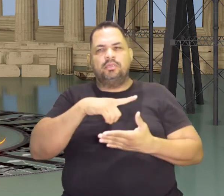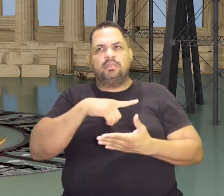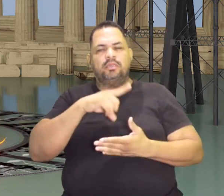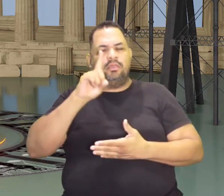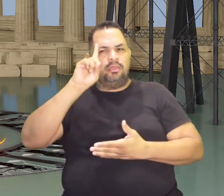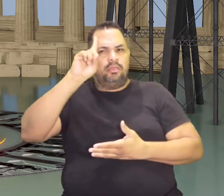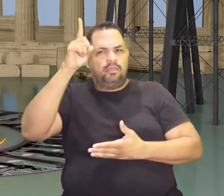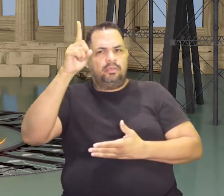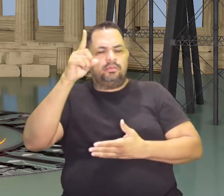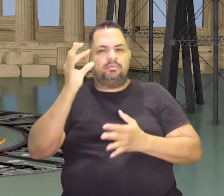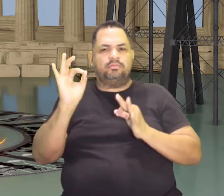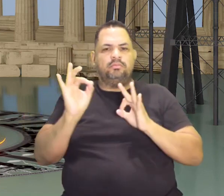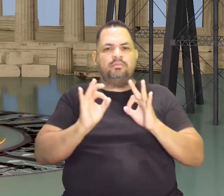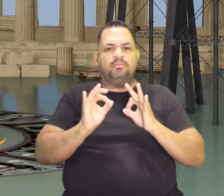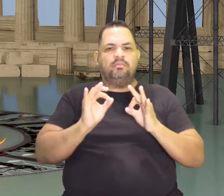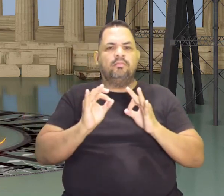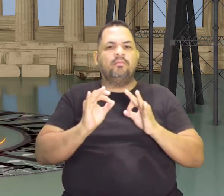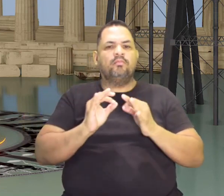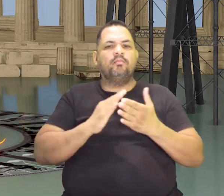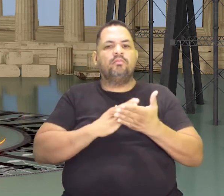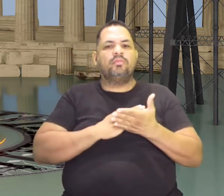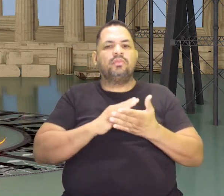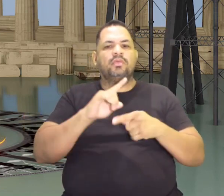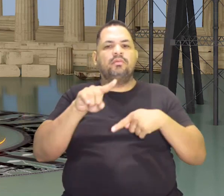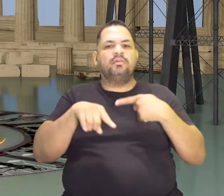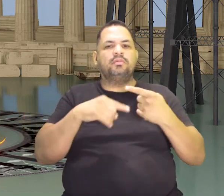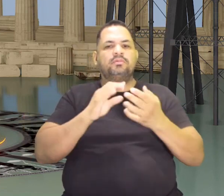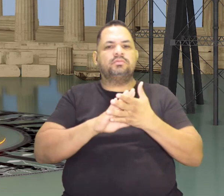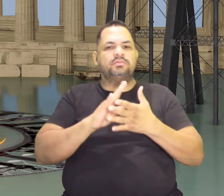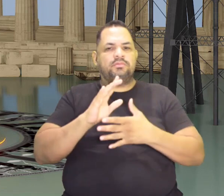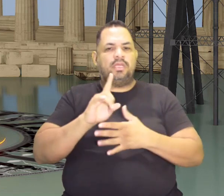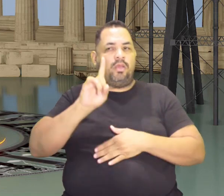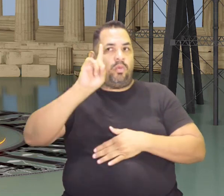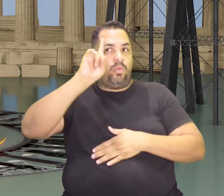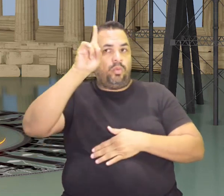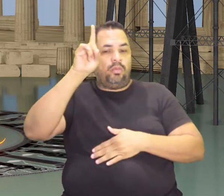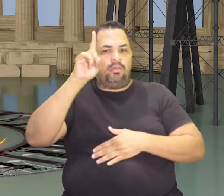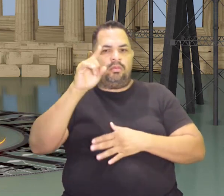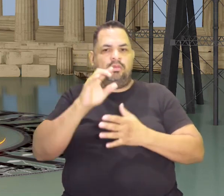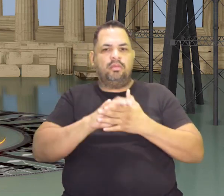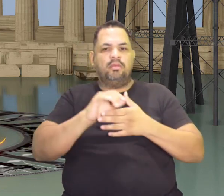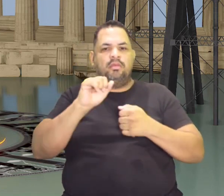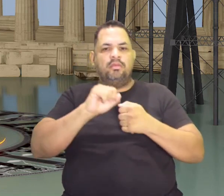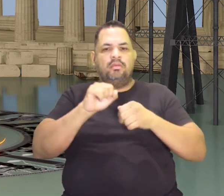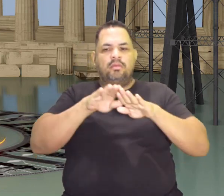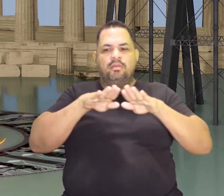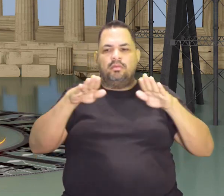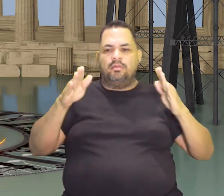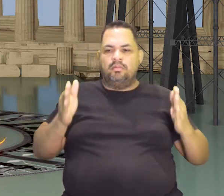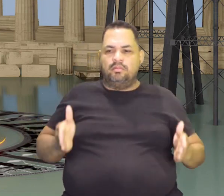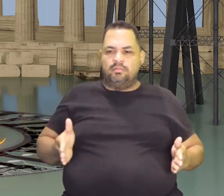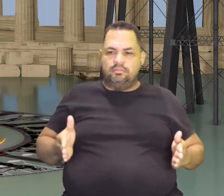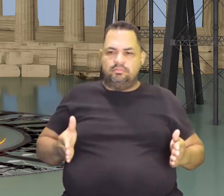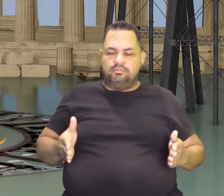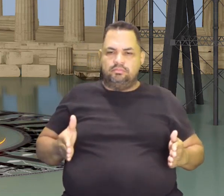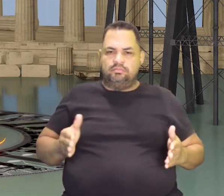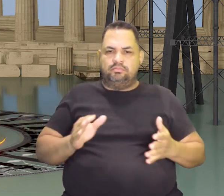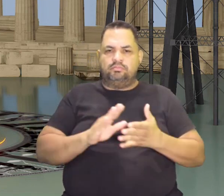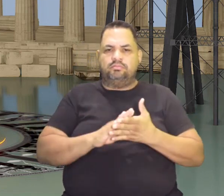ideia, né? Idealizou. Aí entra outra corrente, que é o idealismo. Vou fazer a mesa ou cercado com